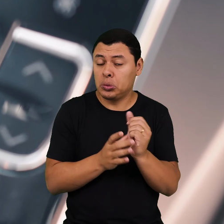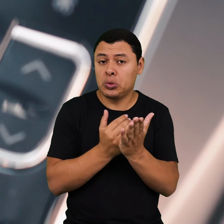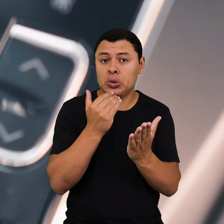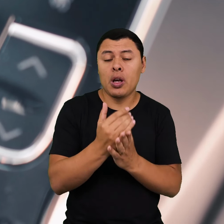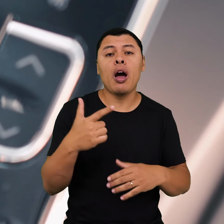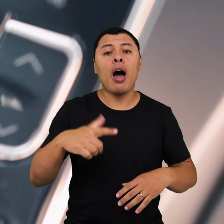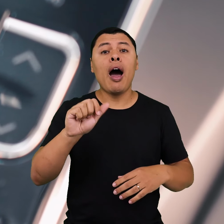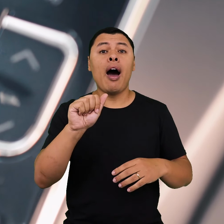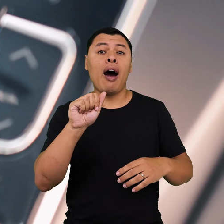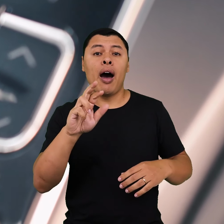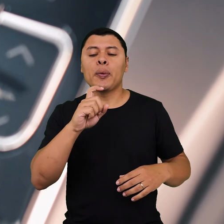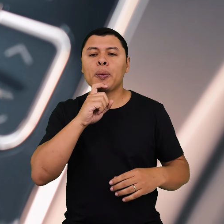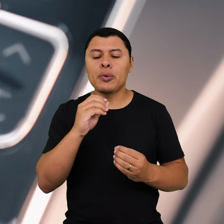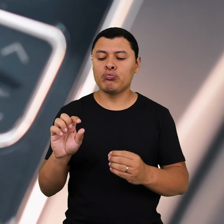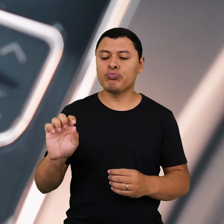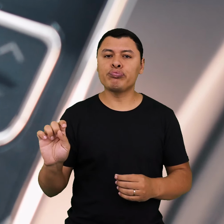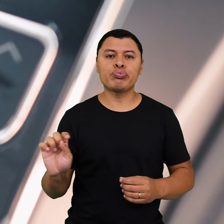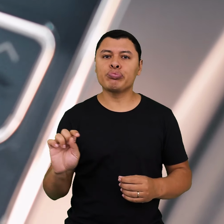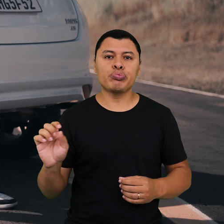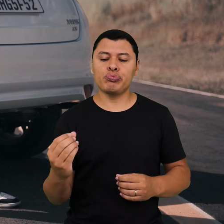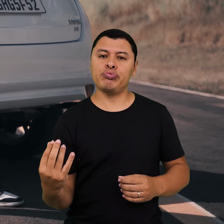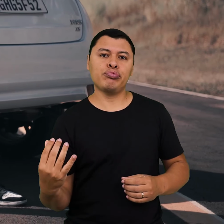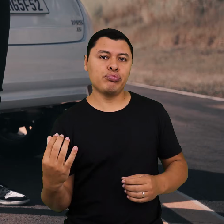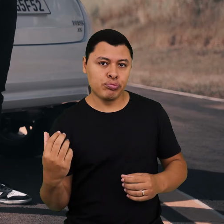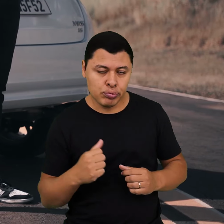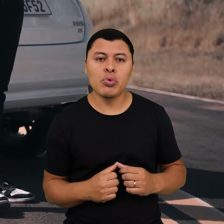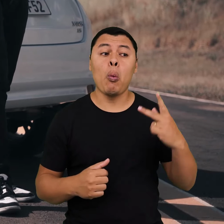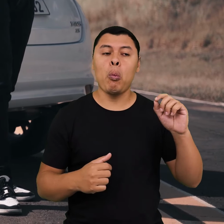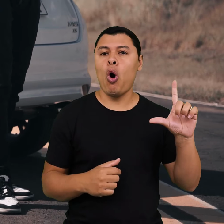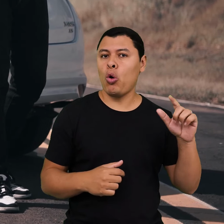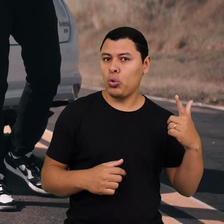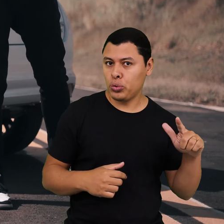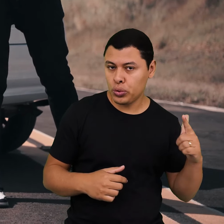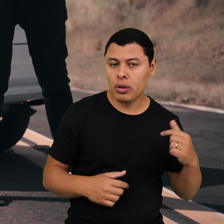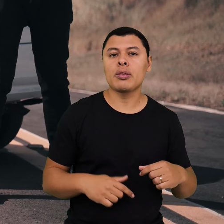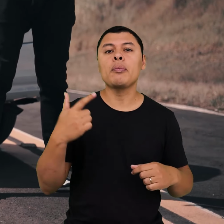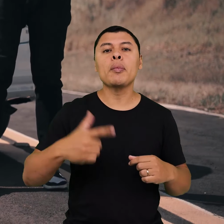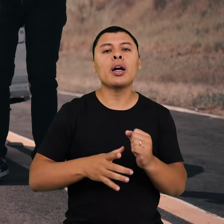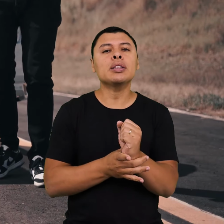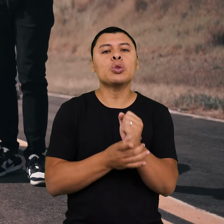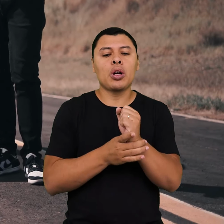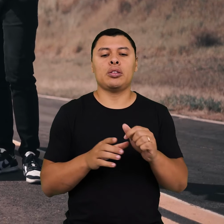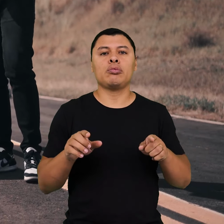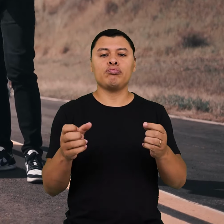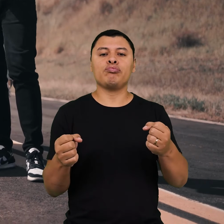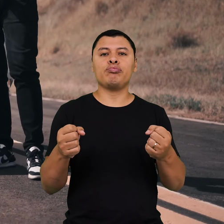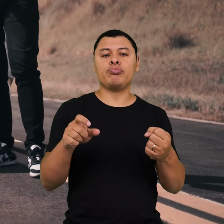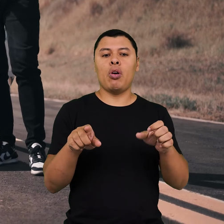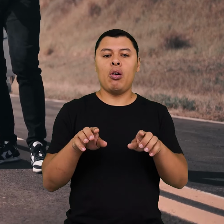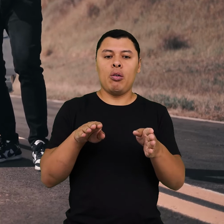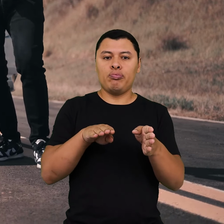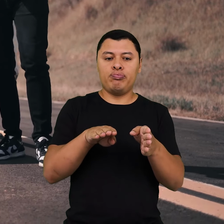tem ar digital, que é algo que está presente em todos, menos no Polo. Ele tem aqueles sistemas de segurança que a gente falou, né? Sistema de evasão de faixa e o